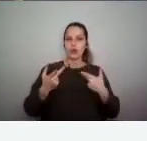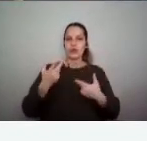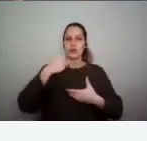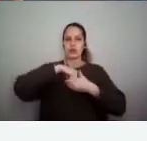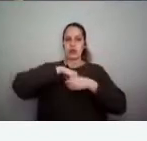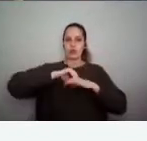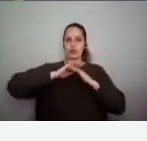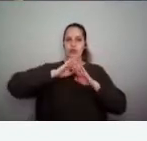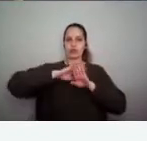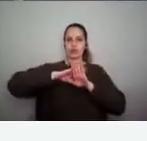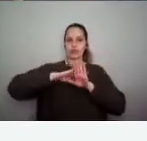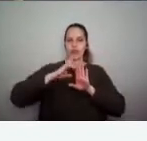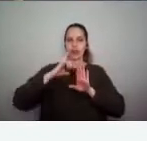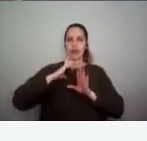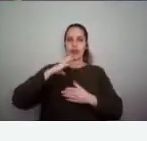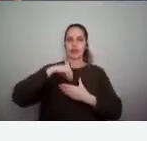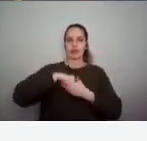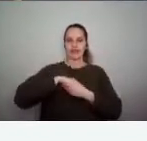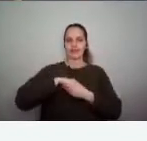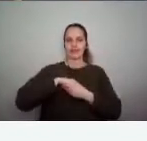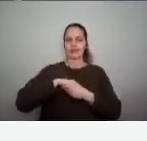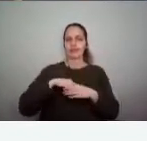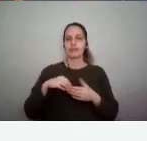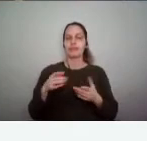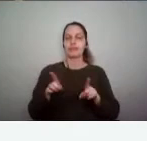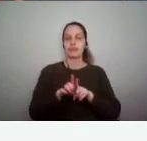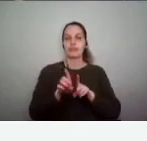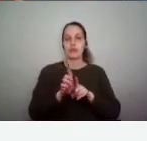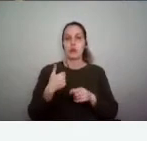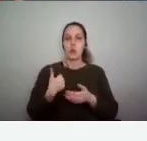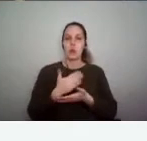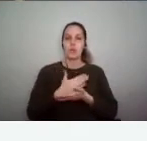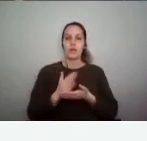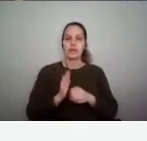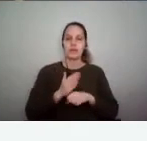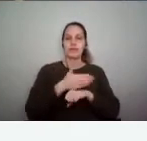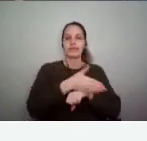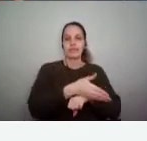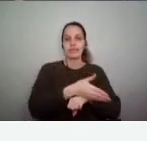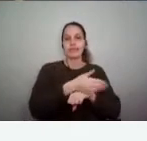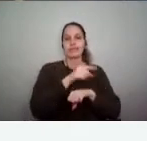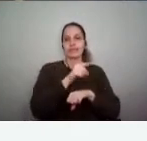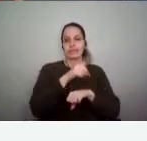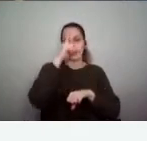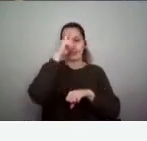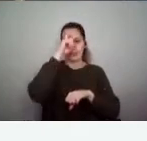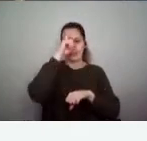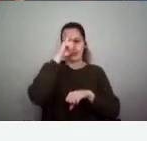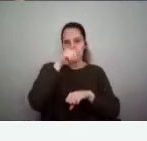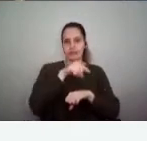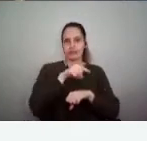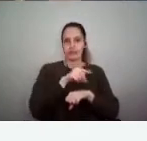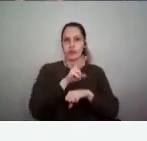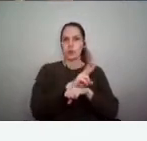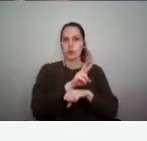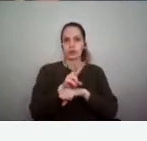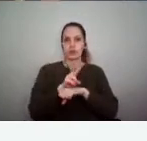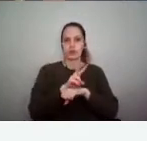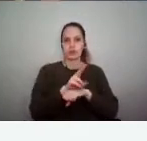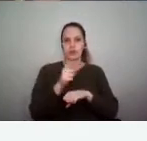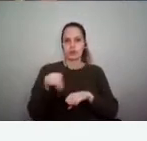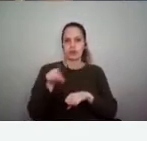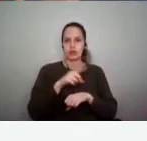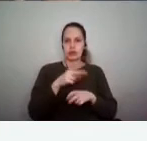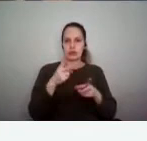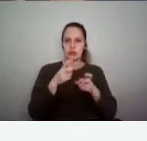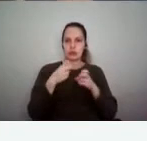que eu também ingressei como cuidador dentro do hospital. Vocês vão notar que eu utilizo a palavra educador e cuidador